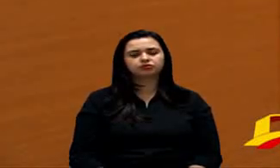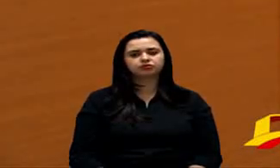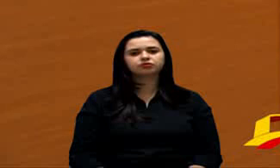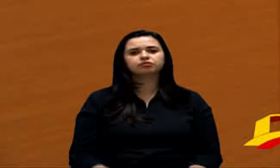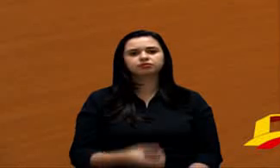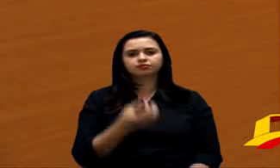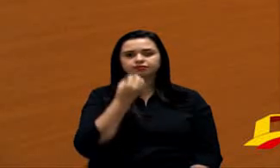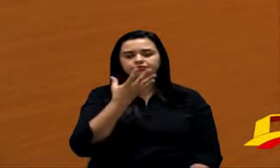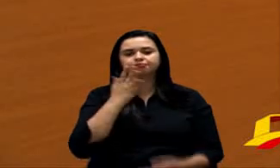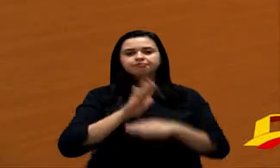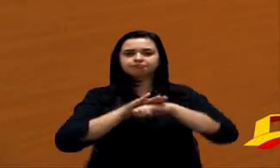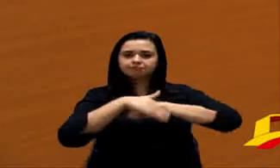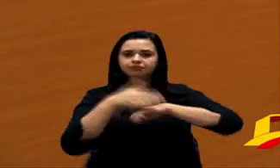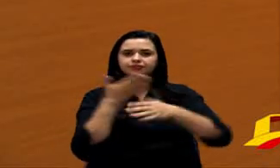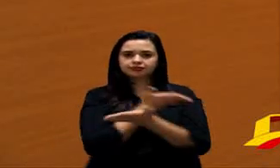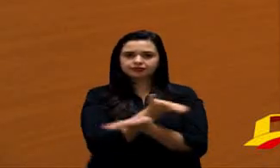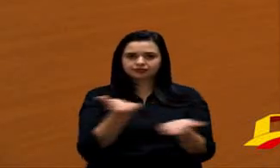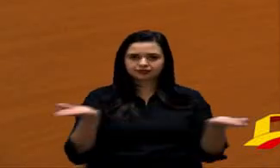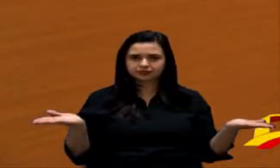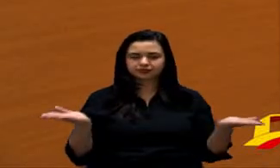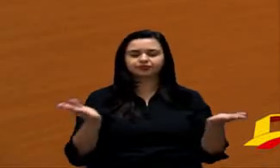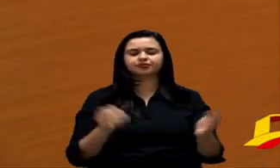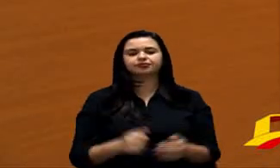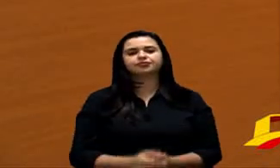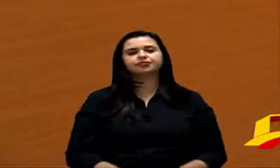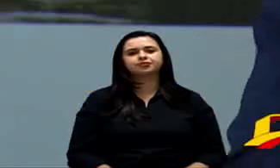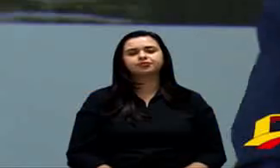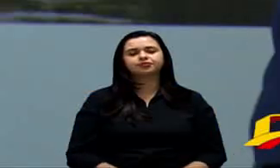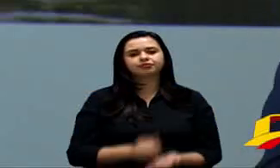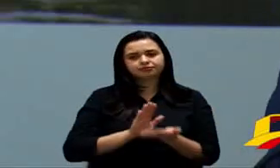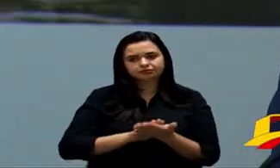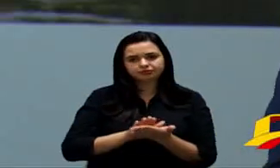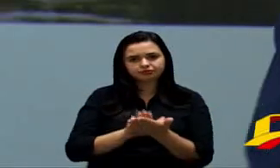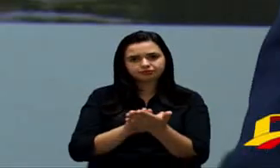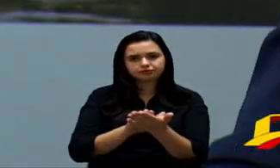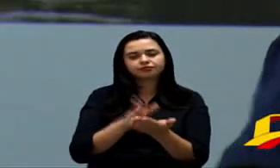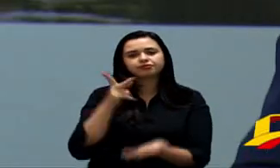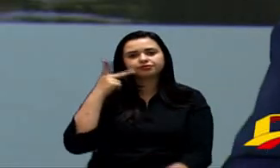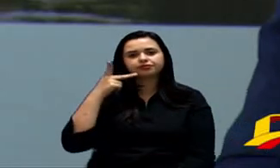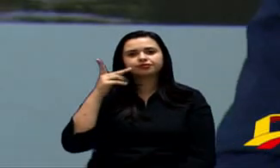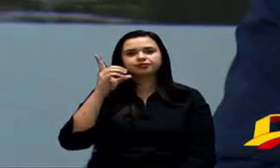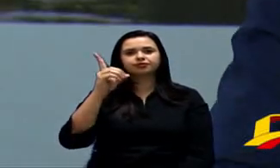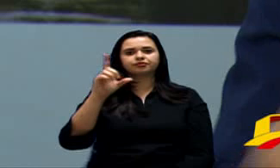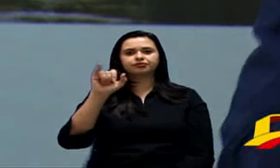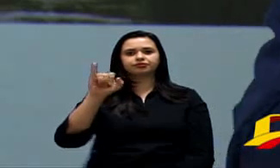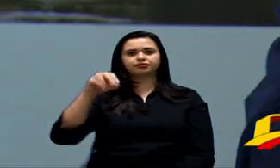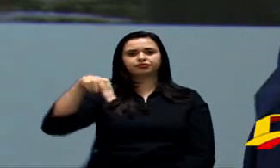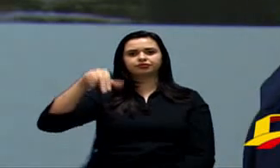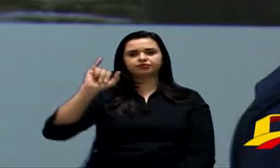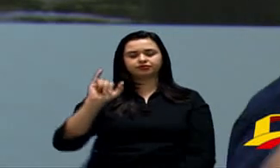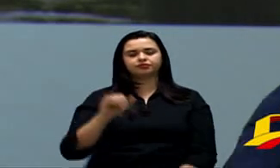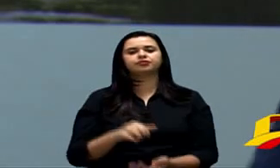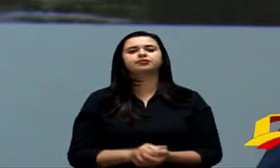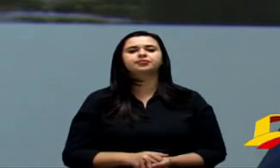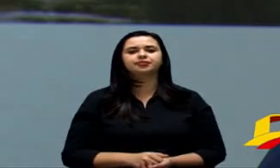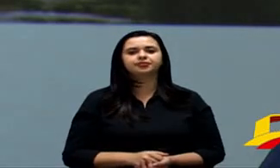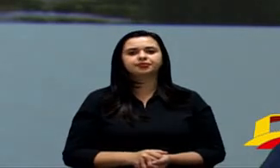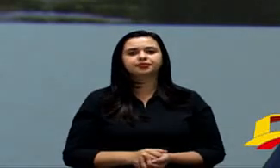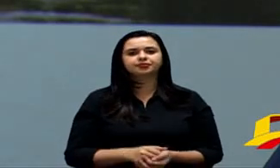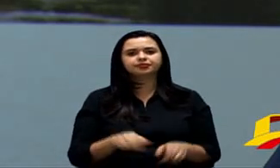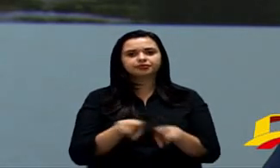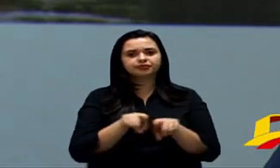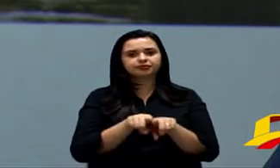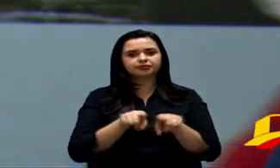Boa noite a todos e a todas. Parabenizar o Dine aqui por essa audiência pública. Também cumprimentar aqui na